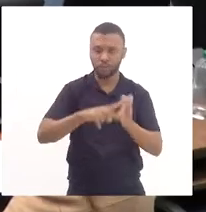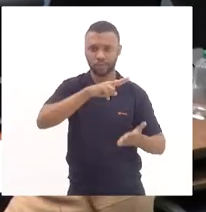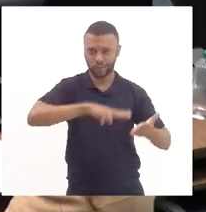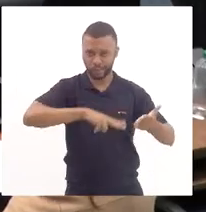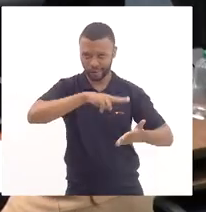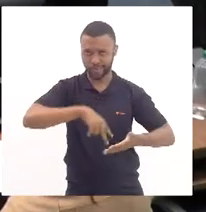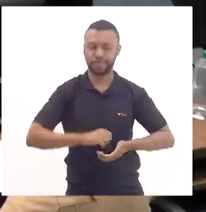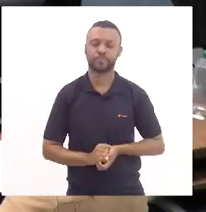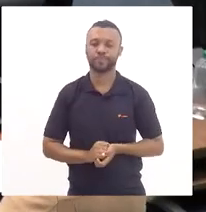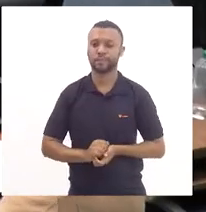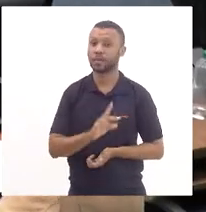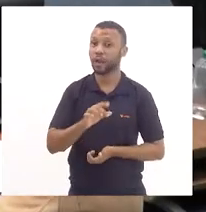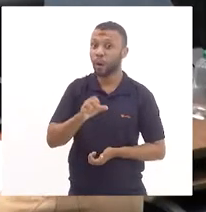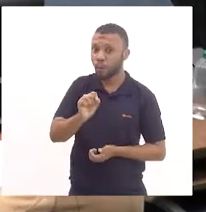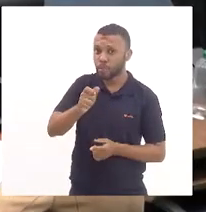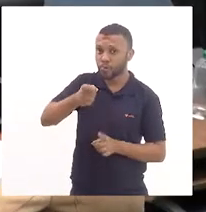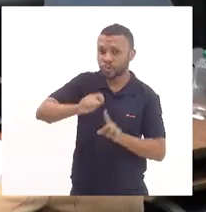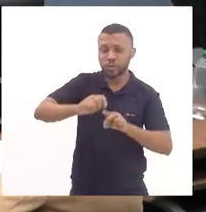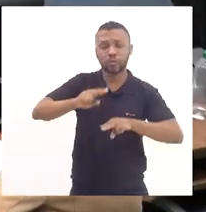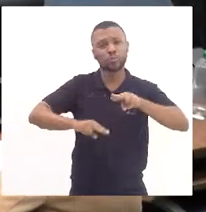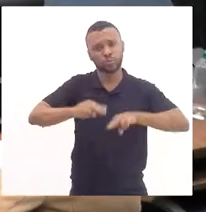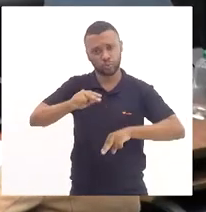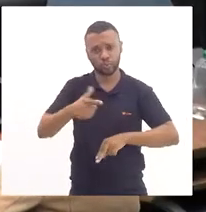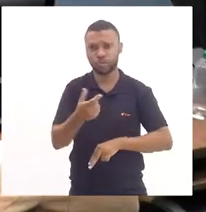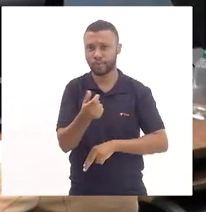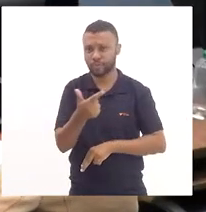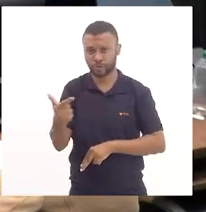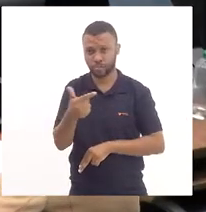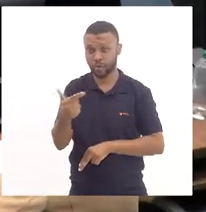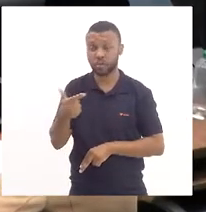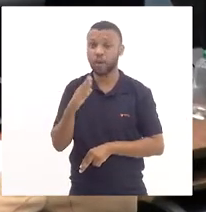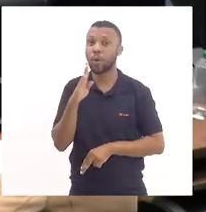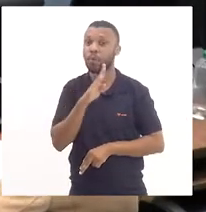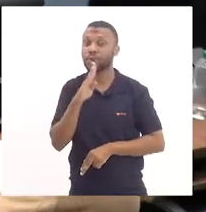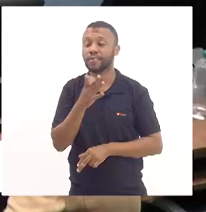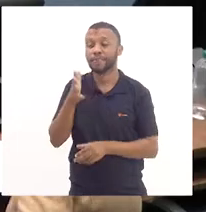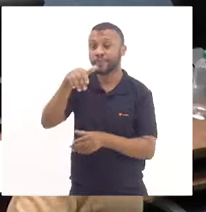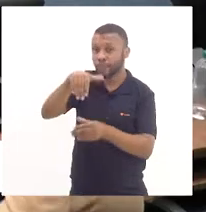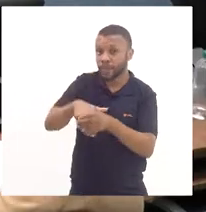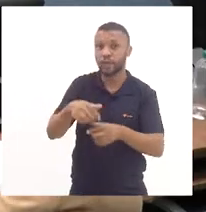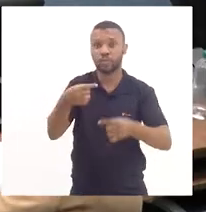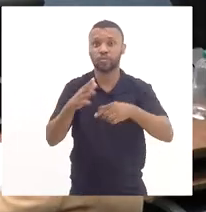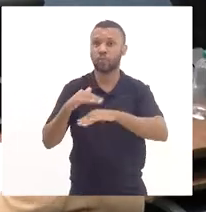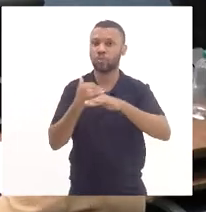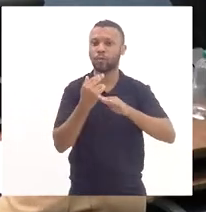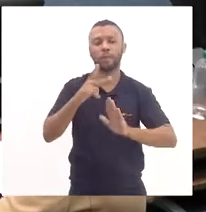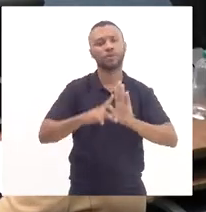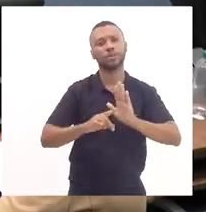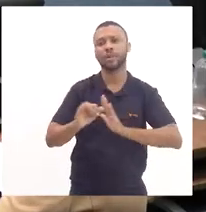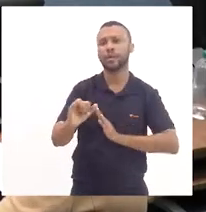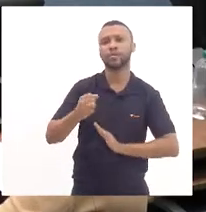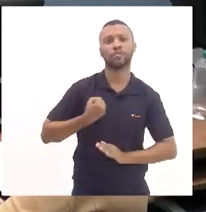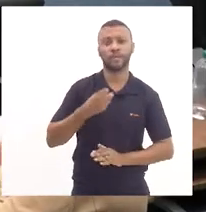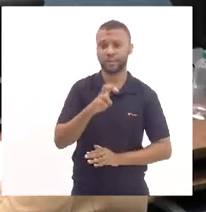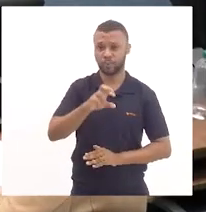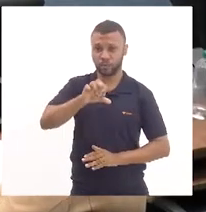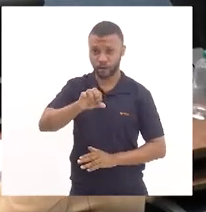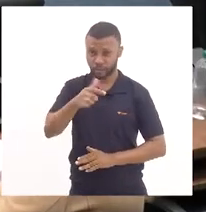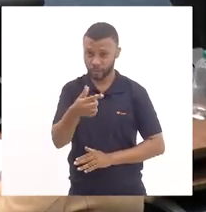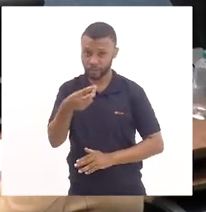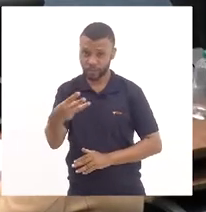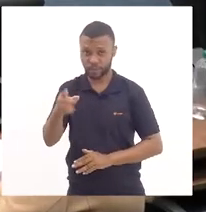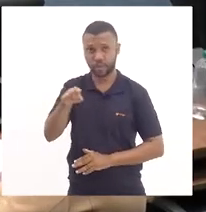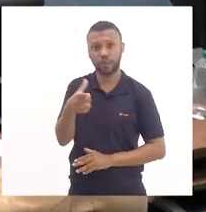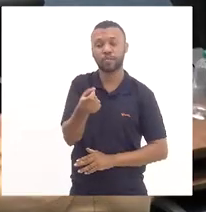Sessão ordinária do dia 8 de junho de 2022, em regime de urgência, em votação, em discussão única, projeto de lei 5923 de